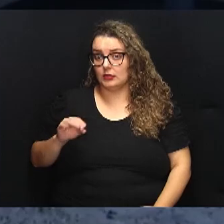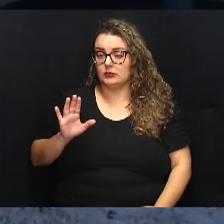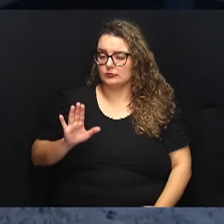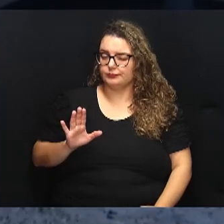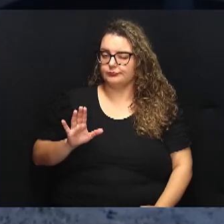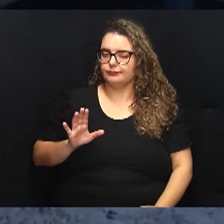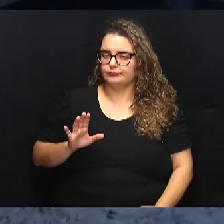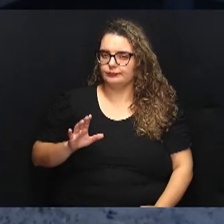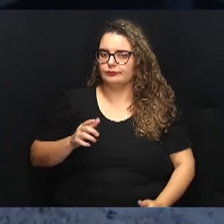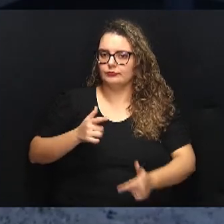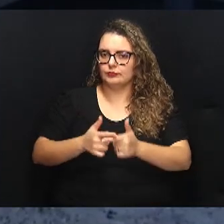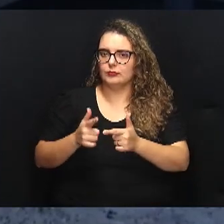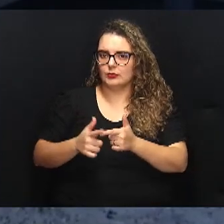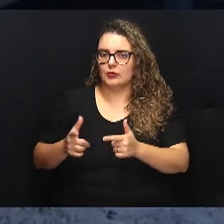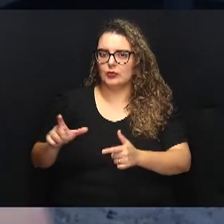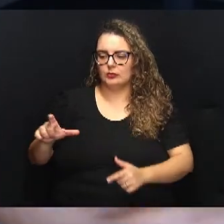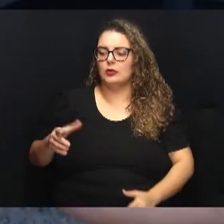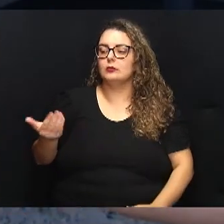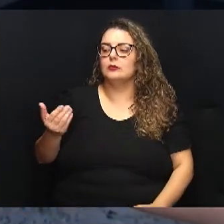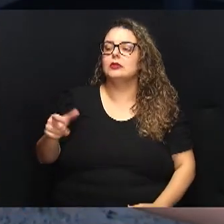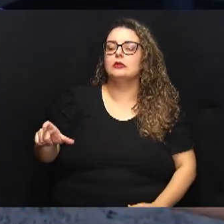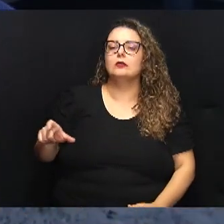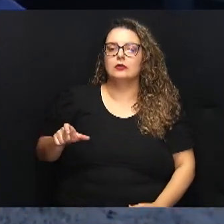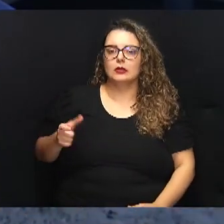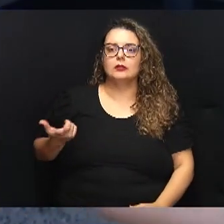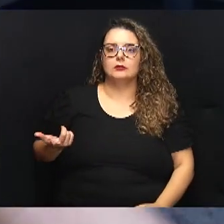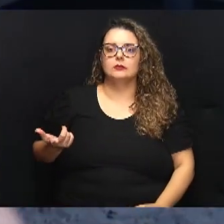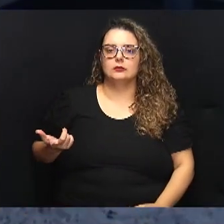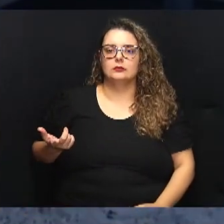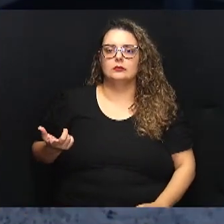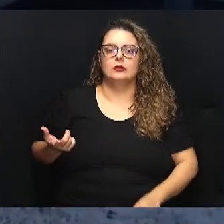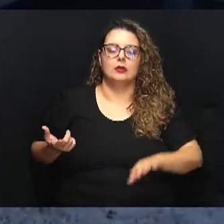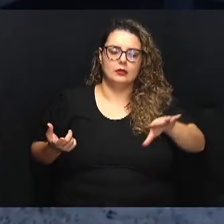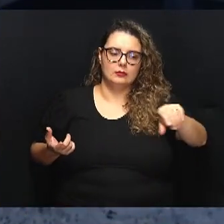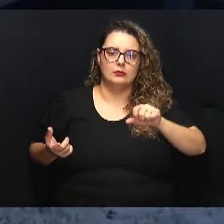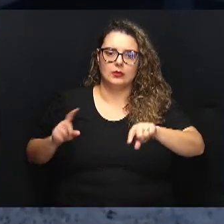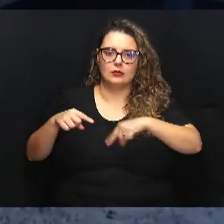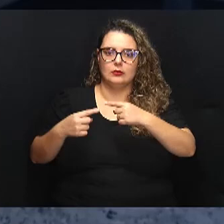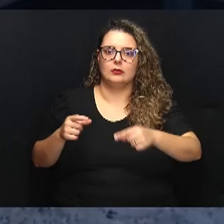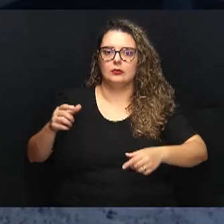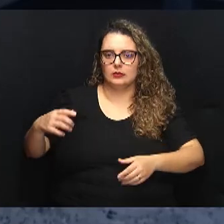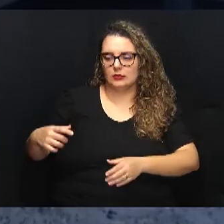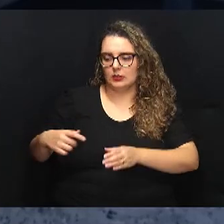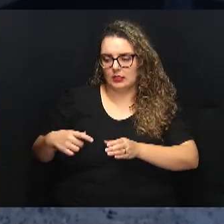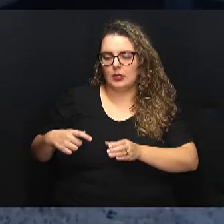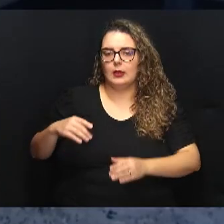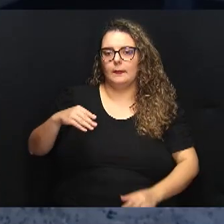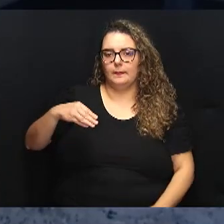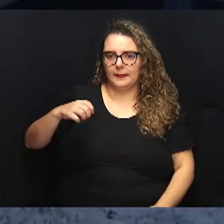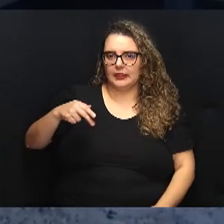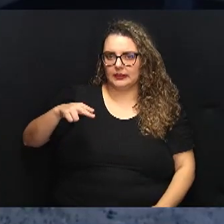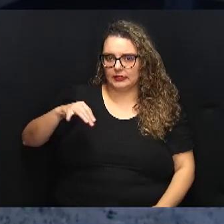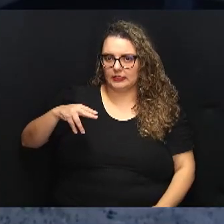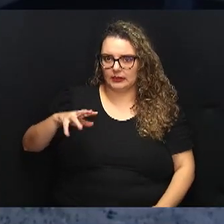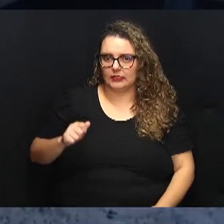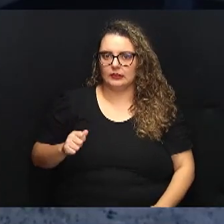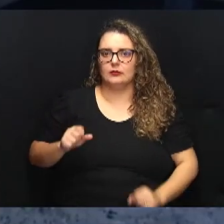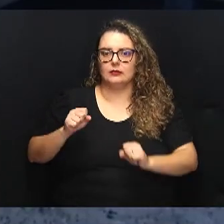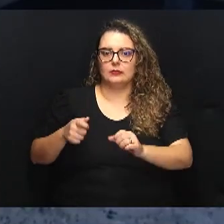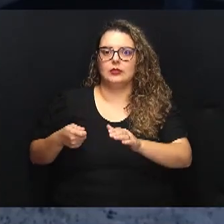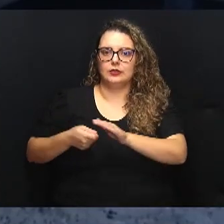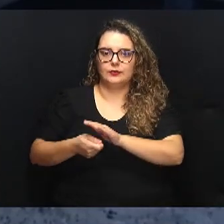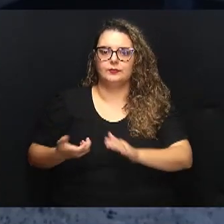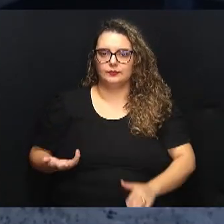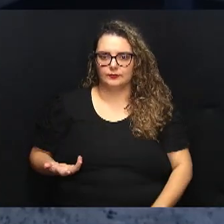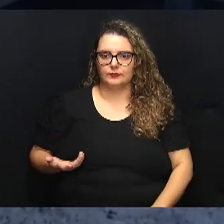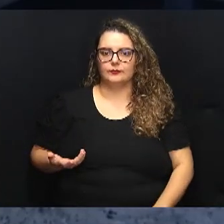deu problema na máquina, não, então me dá aqui o cartão, né? A pessoa busca a máquina em outro lugar para que possa inserir